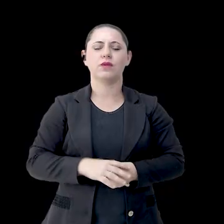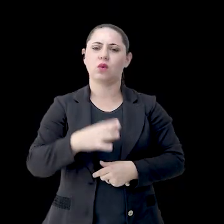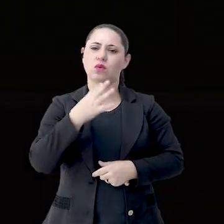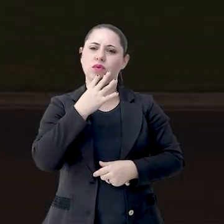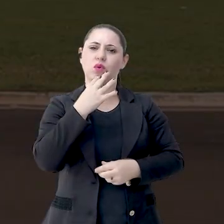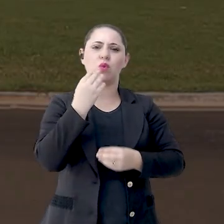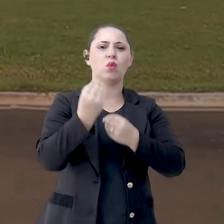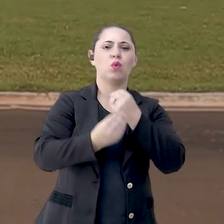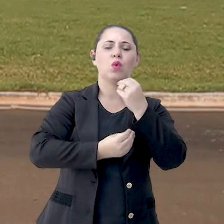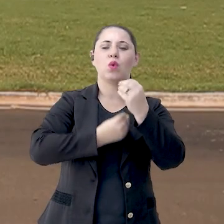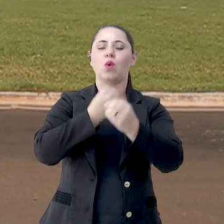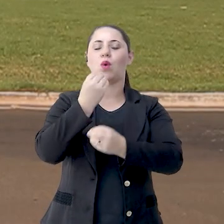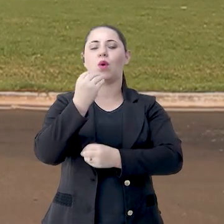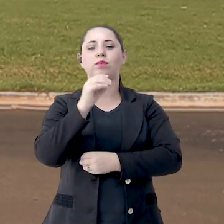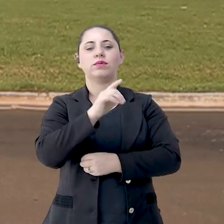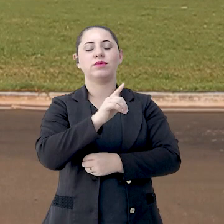BR-163.